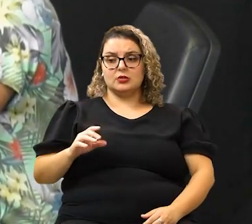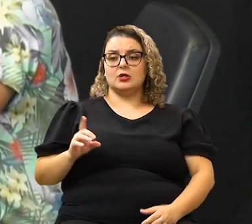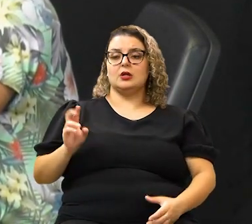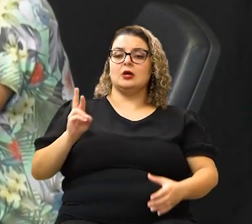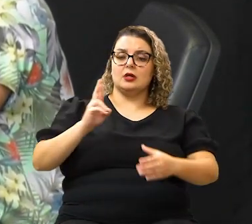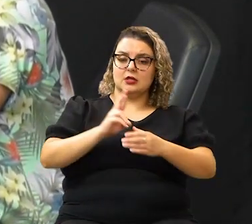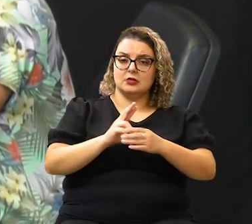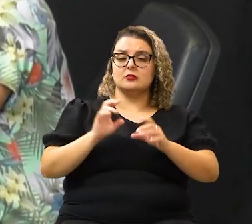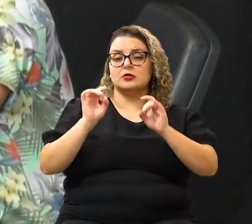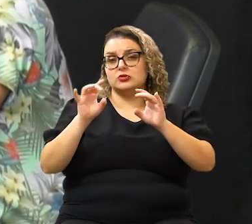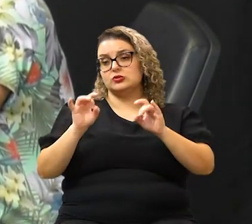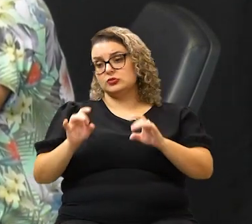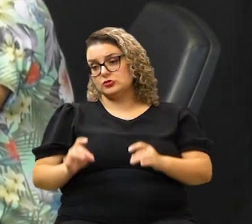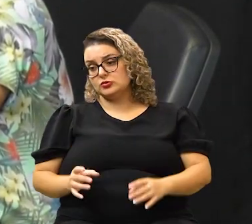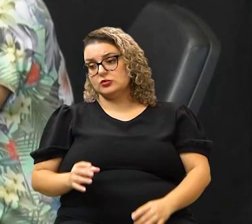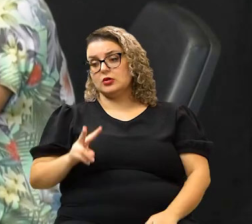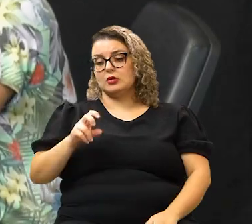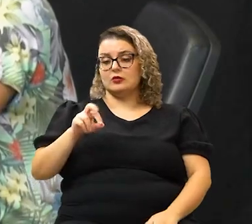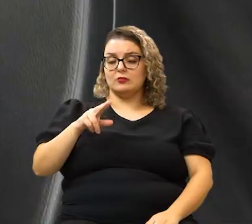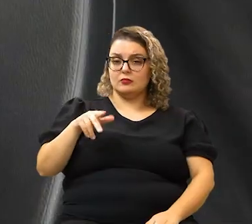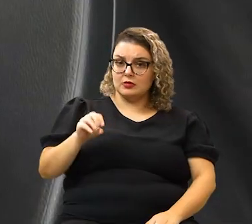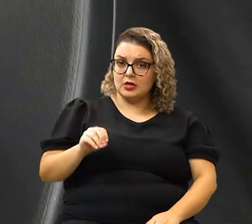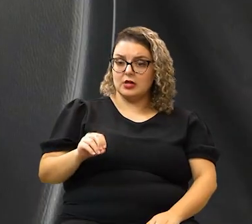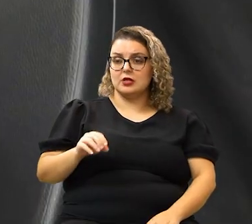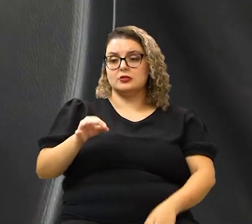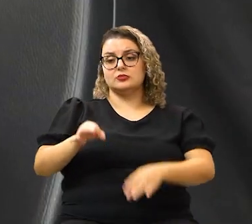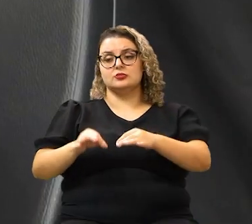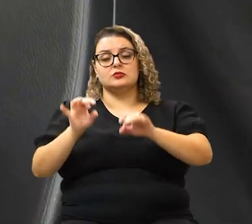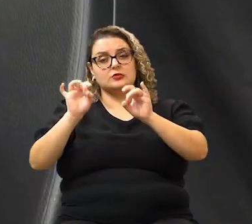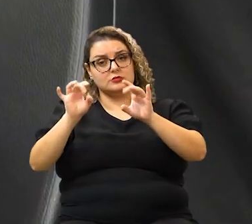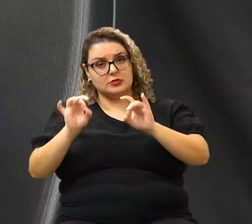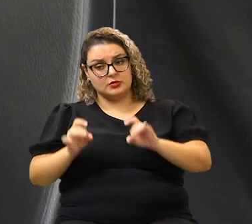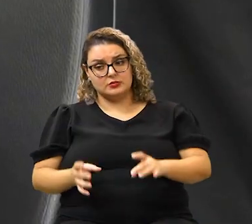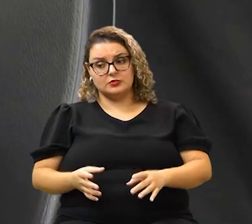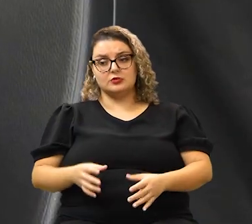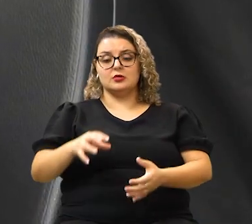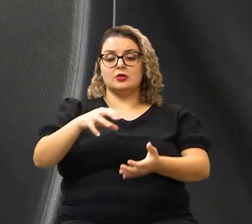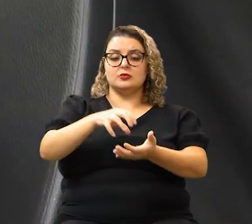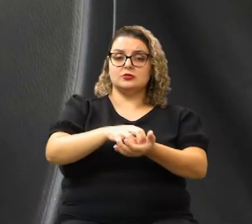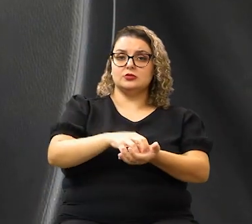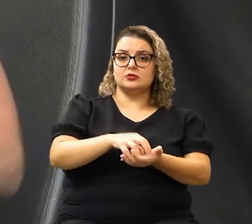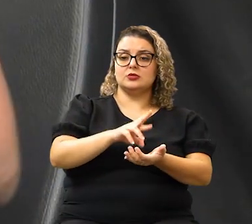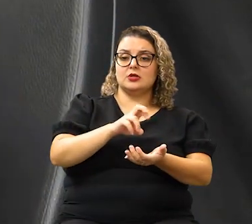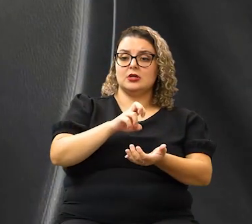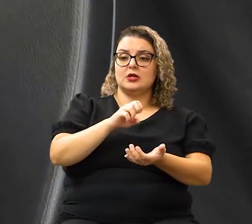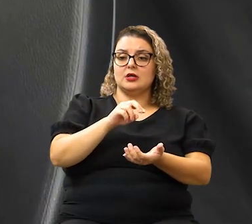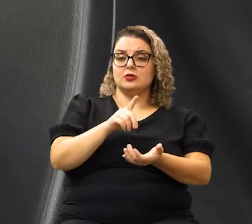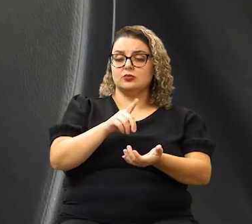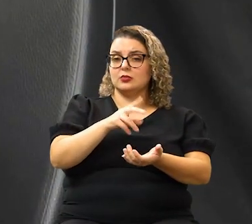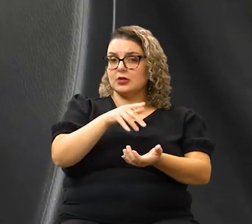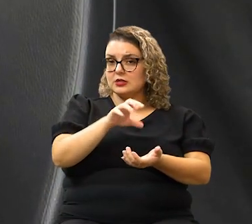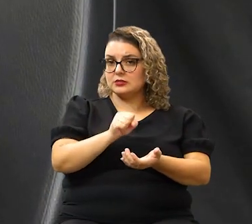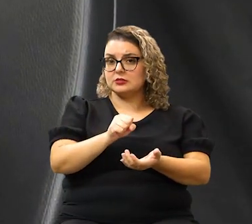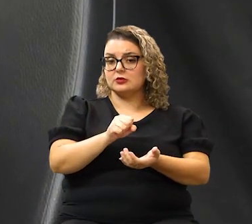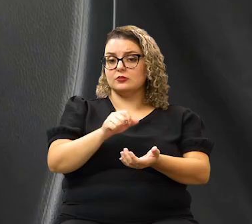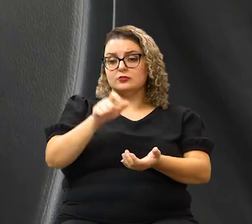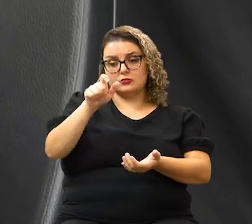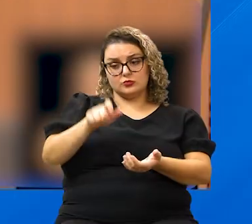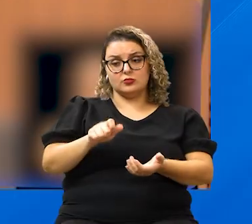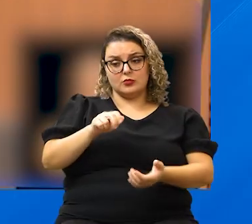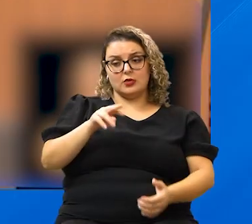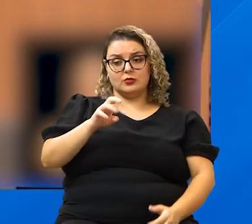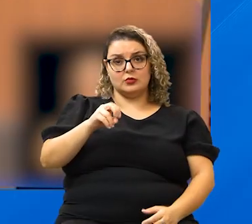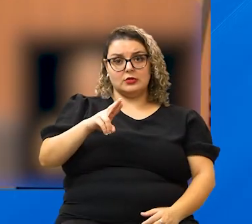juizado especializada, o Centro de Reeducação do Autor de Violência. Então, tudo isso foi, olha, esses são serviços que ou